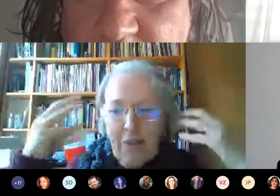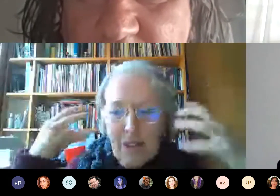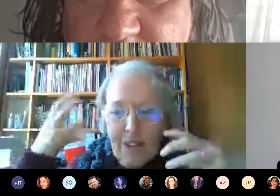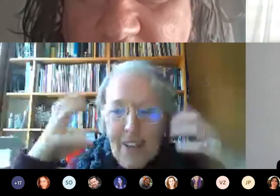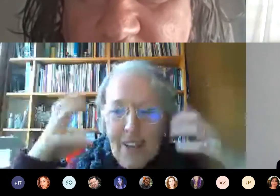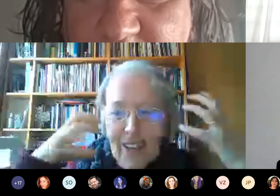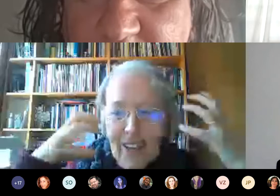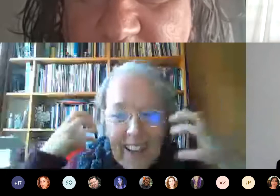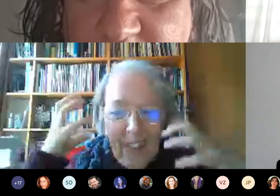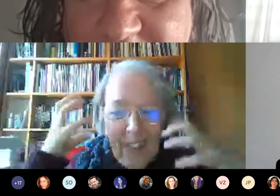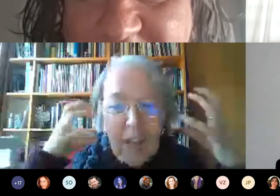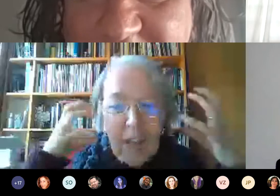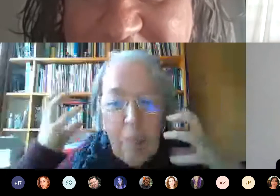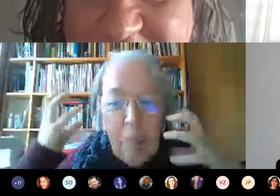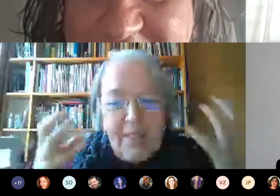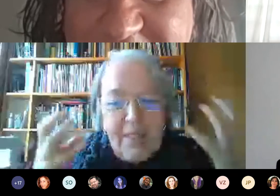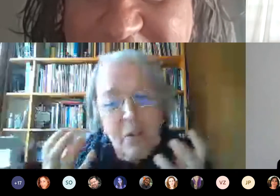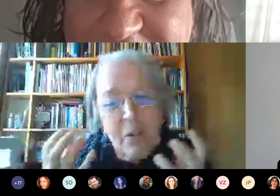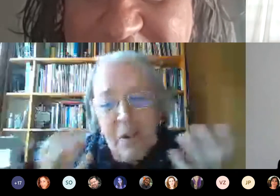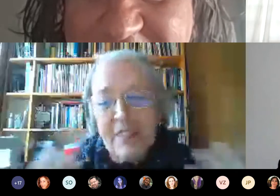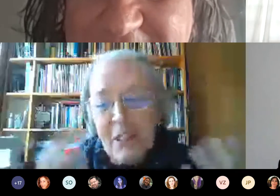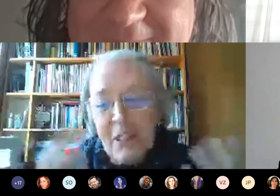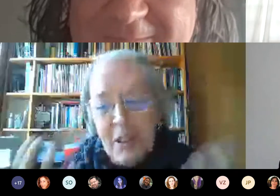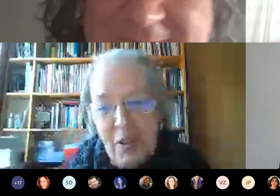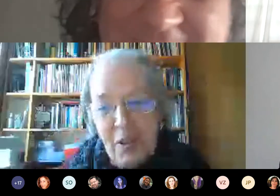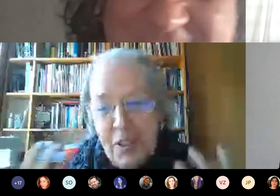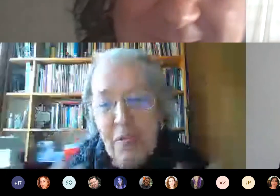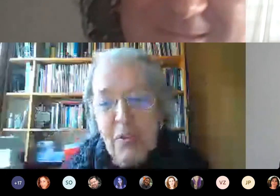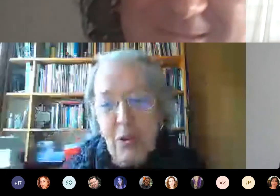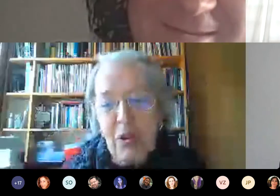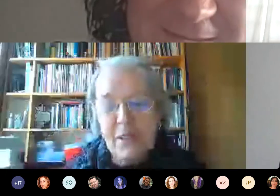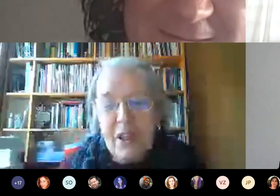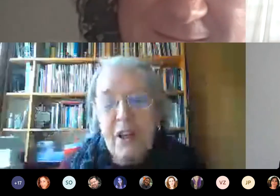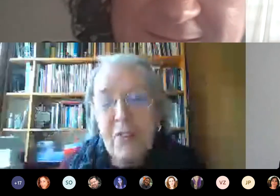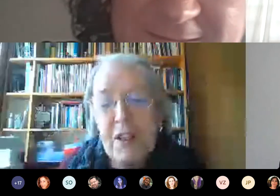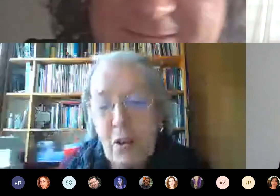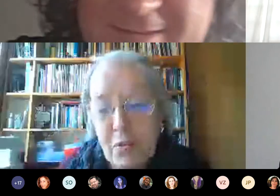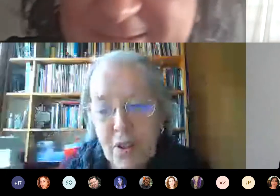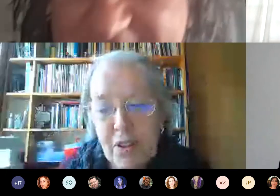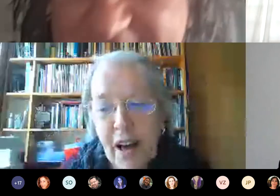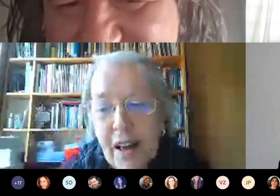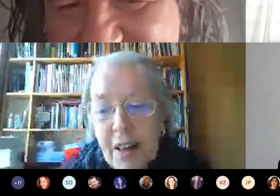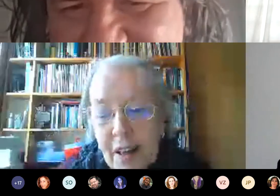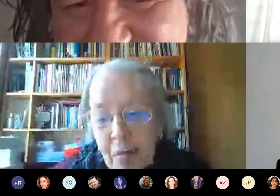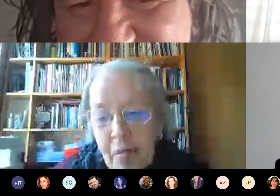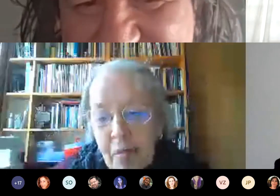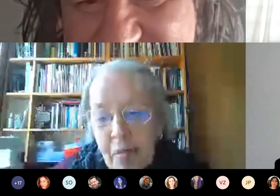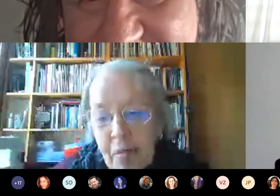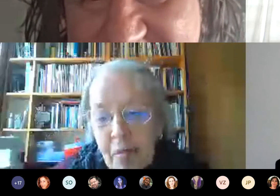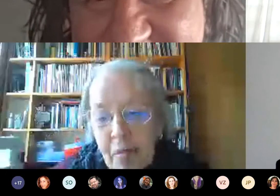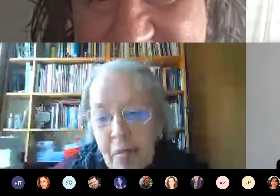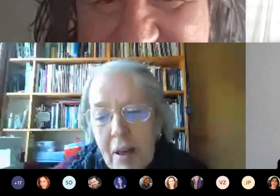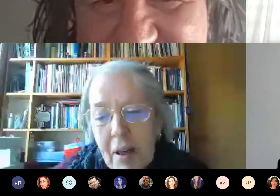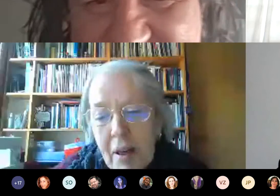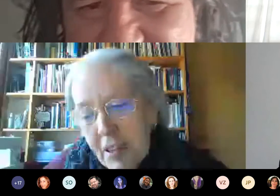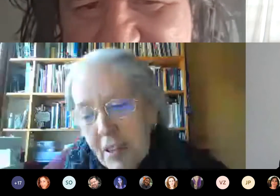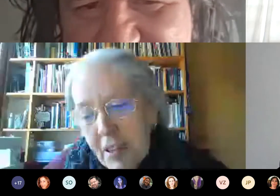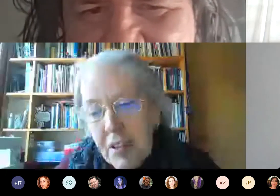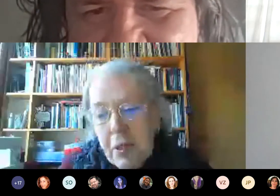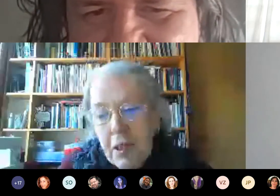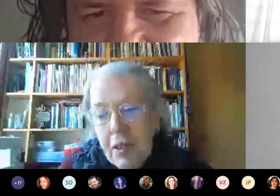como eu vou dizer, eu ainda estou pensando, eu não pensei isso ainda muito concreto, não escrevi sobre isso, né? Mas eu gostaria